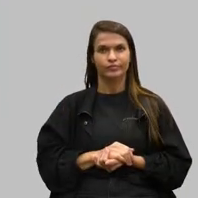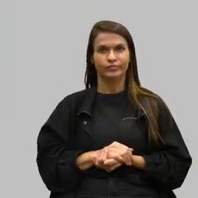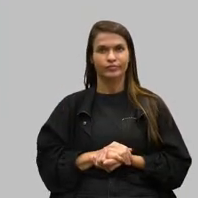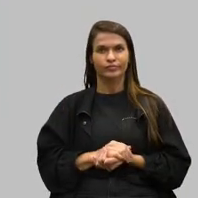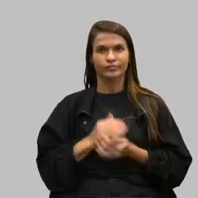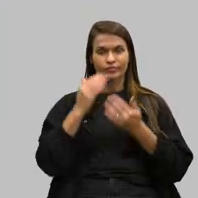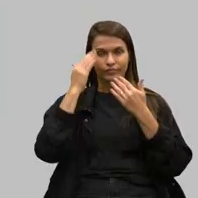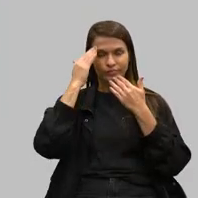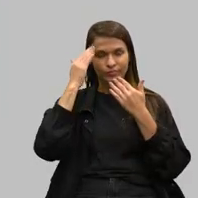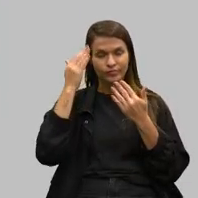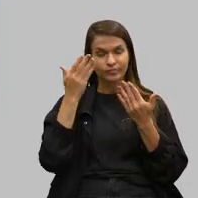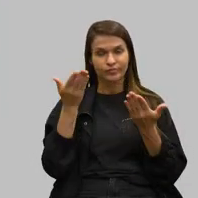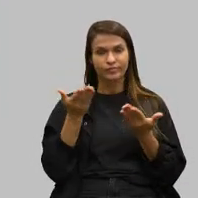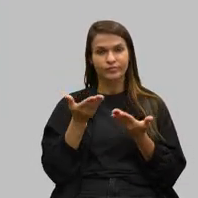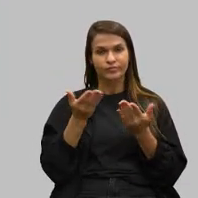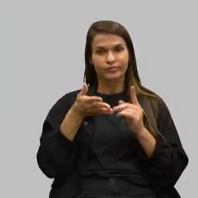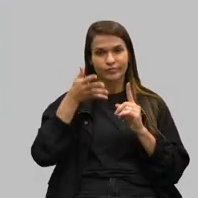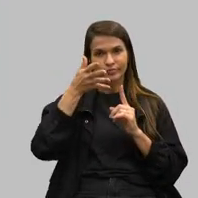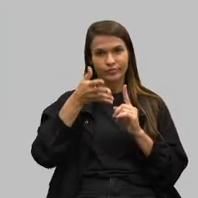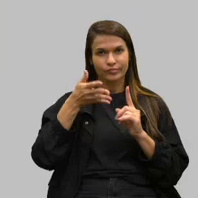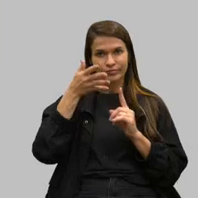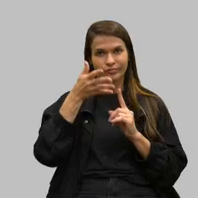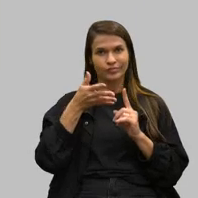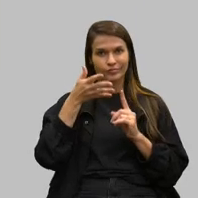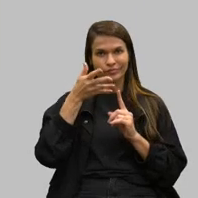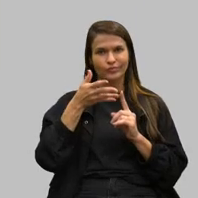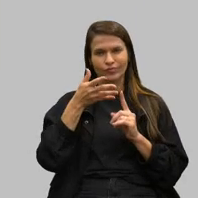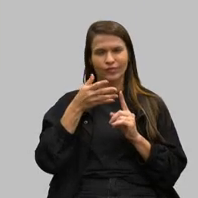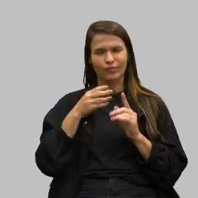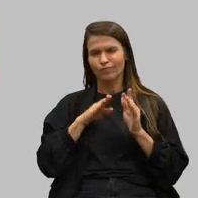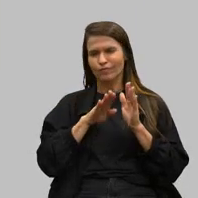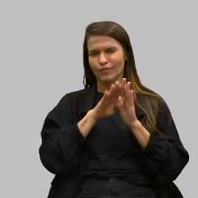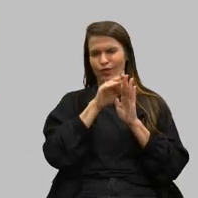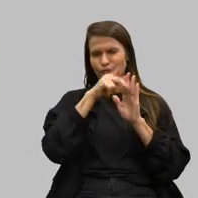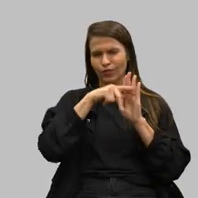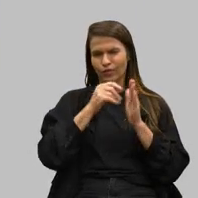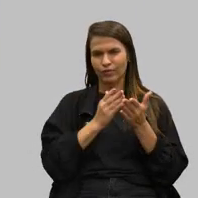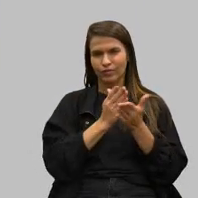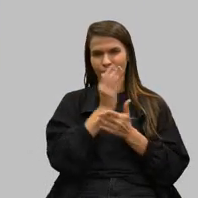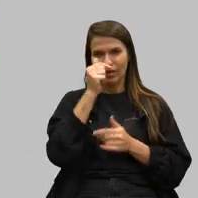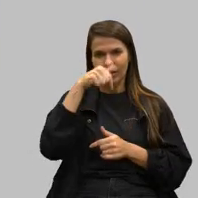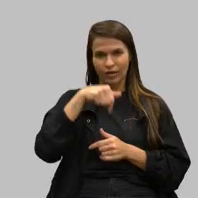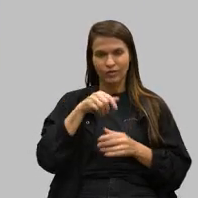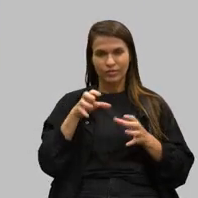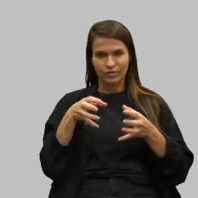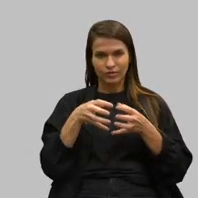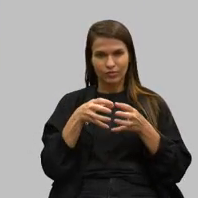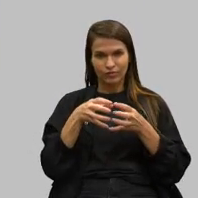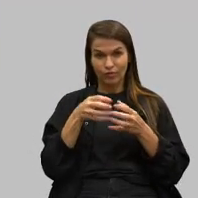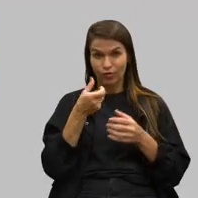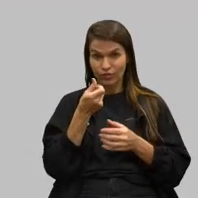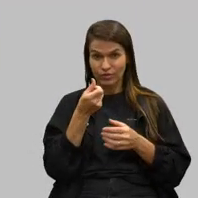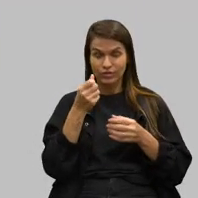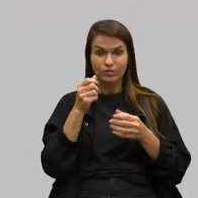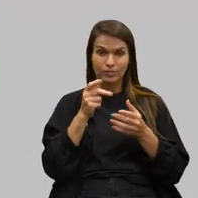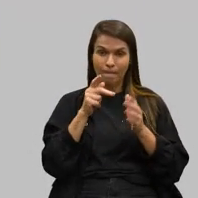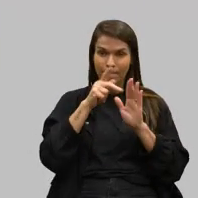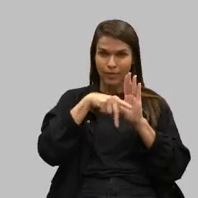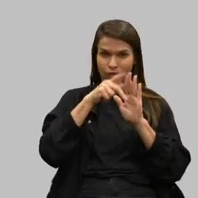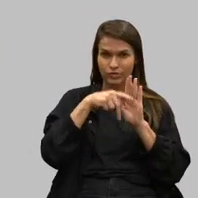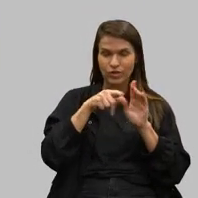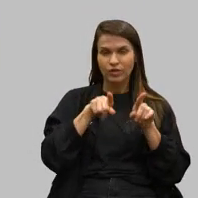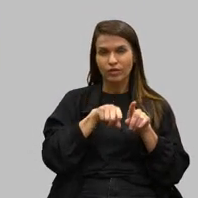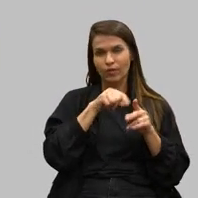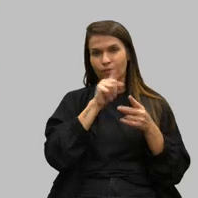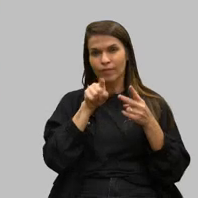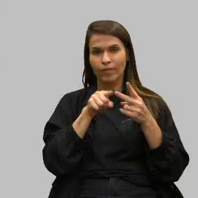Obrigado, com a palavra agora o recordista de projetos aprovados aqui nessa comissão, foram seis projetos, seguidos depois